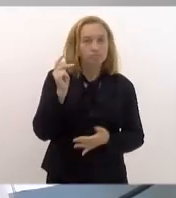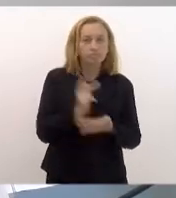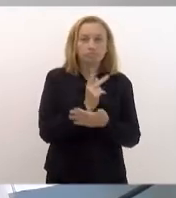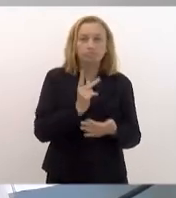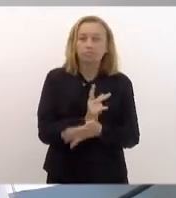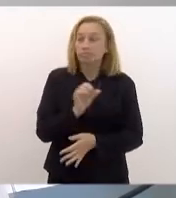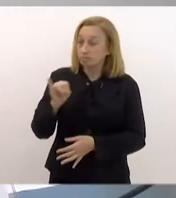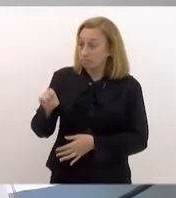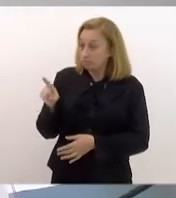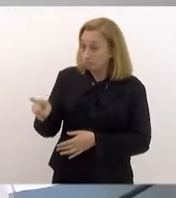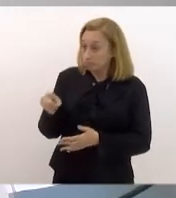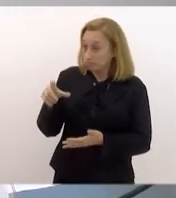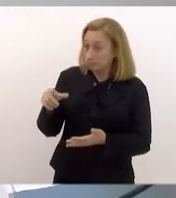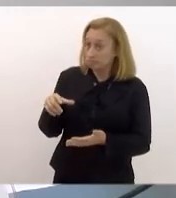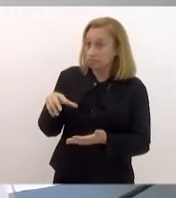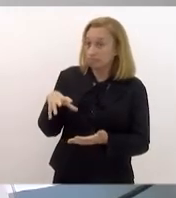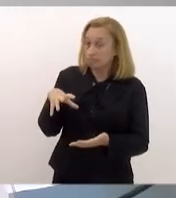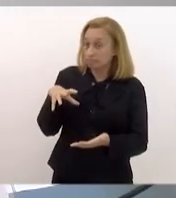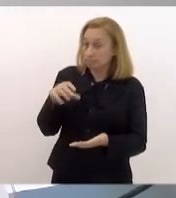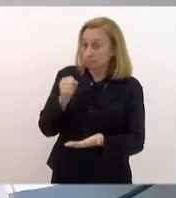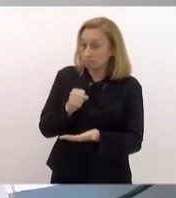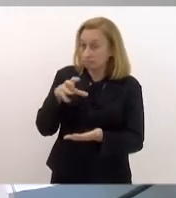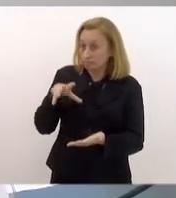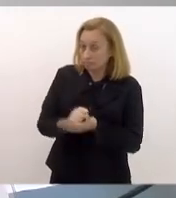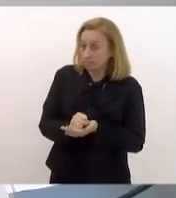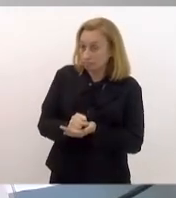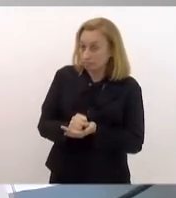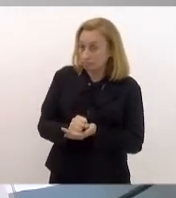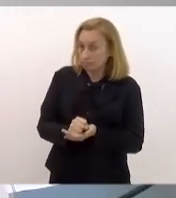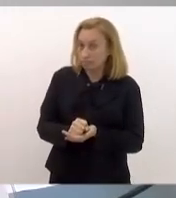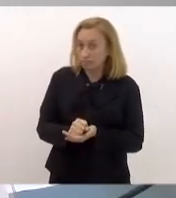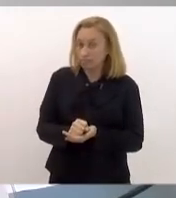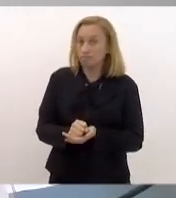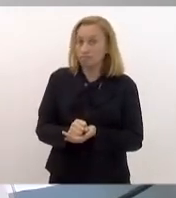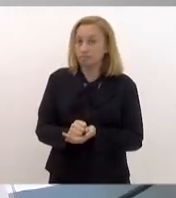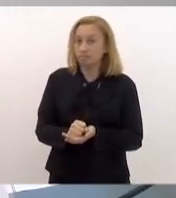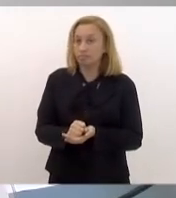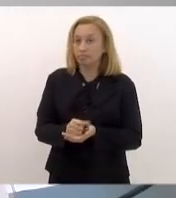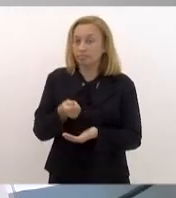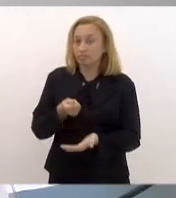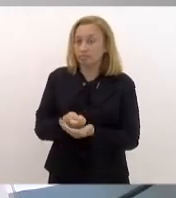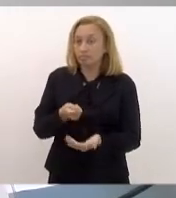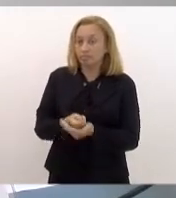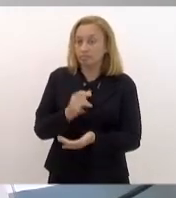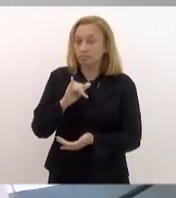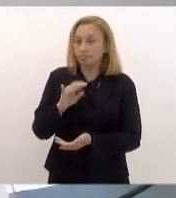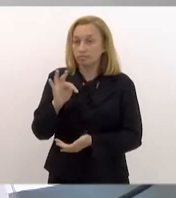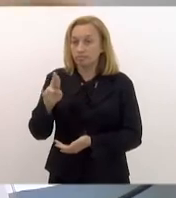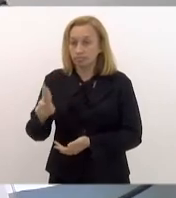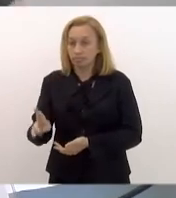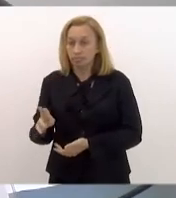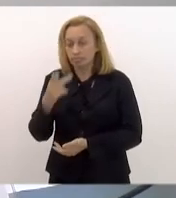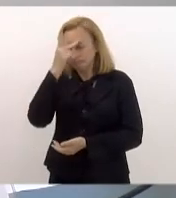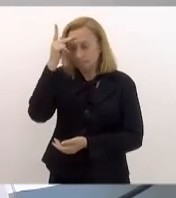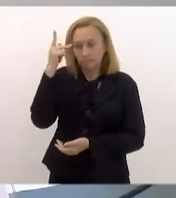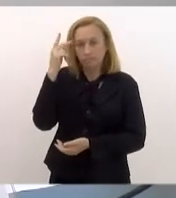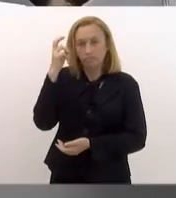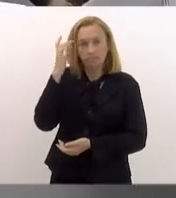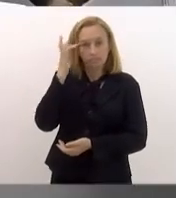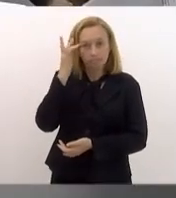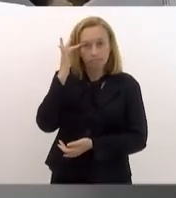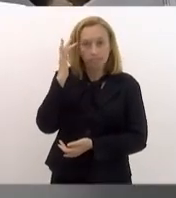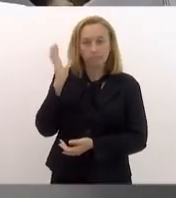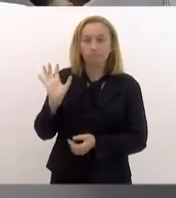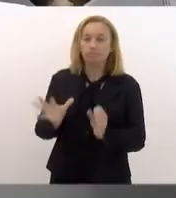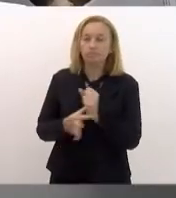IPTU, alguns até prefeitos titulam, aí o cara está no lugar mais seguro do mundo e vai morrer. Bom, sim. O Kelson está